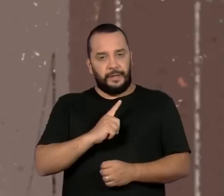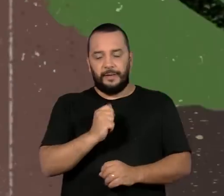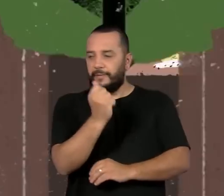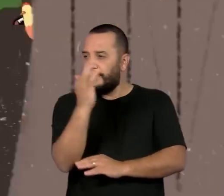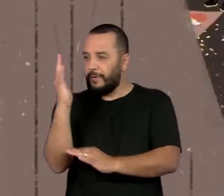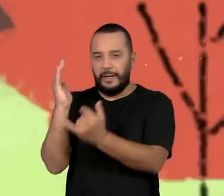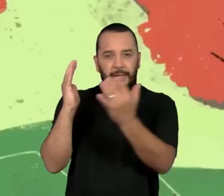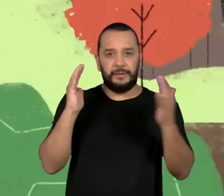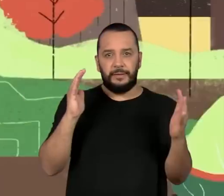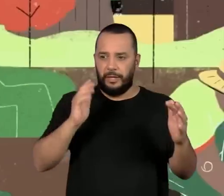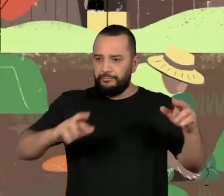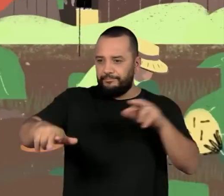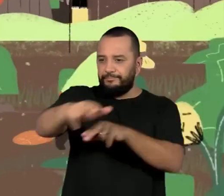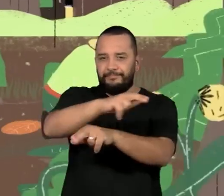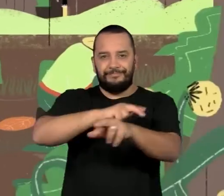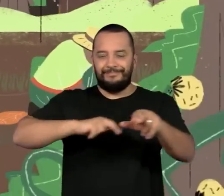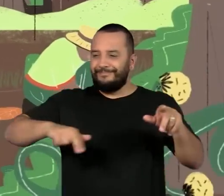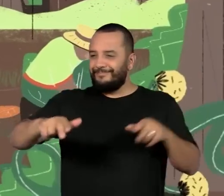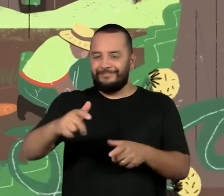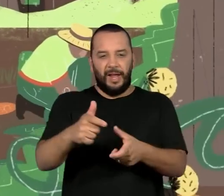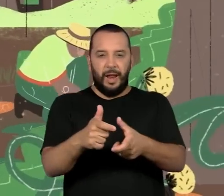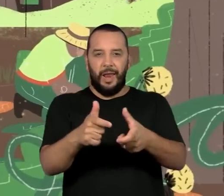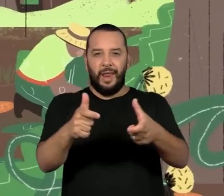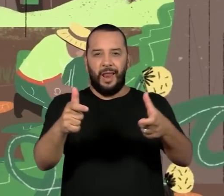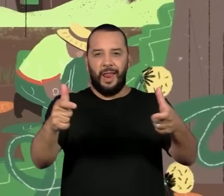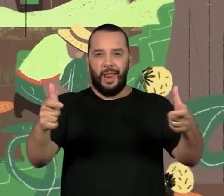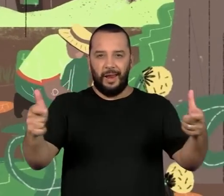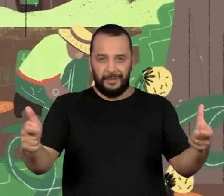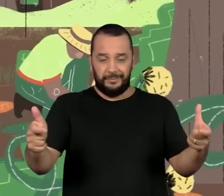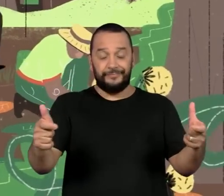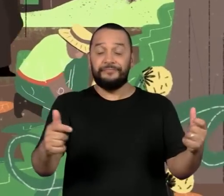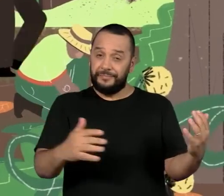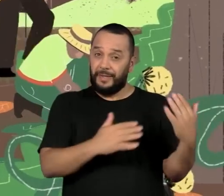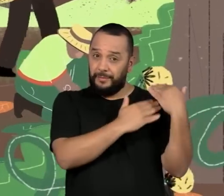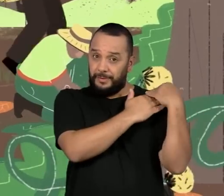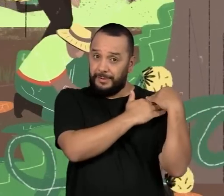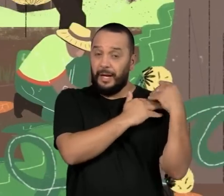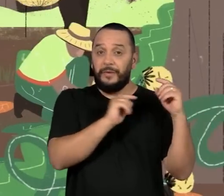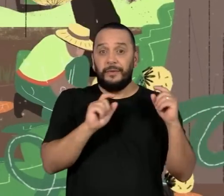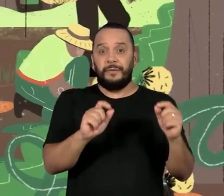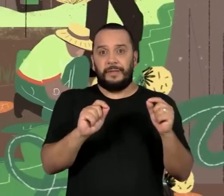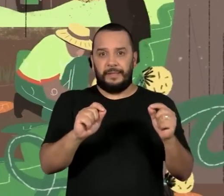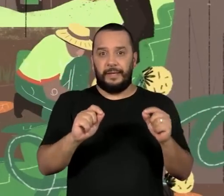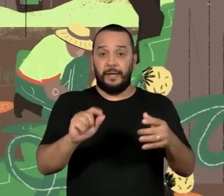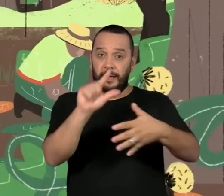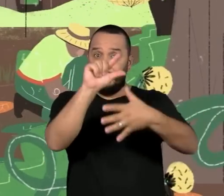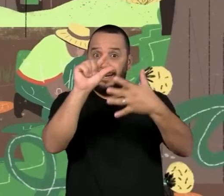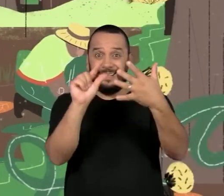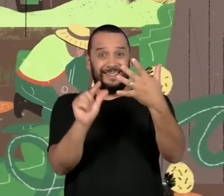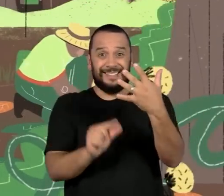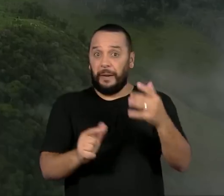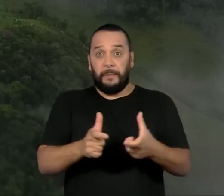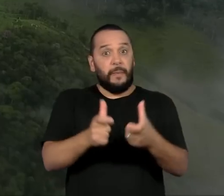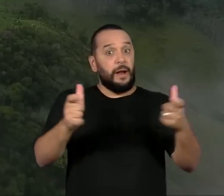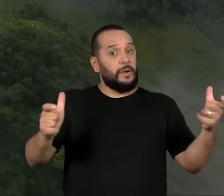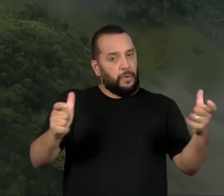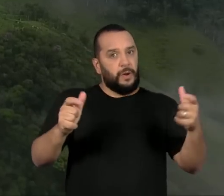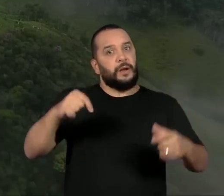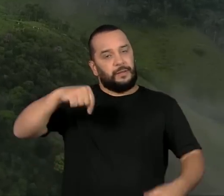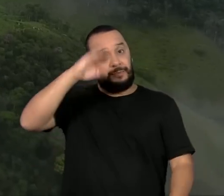abundância. Eles são responsáveis por manter em pé o maior maciço de Mata Atlântica do país.